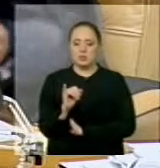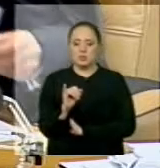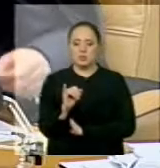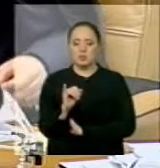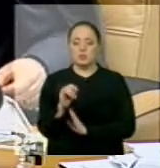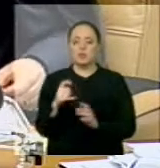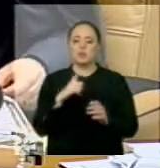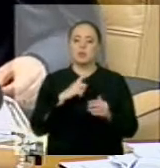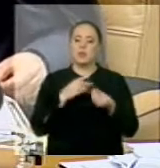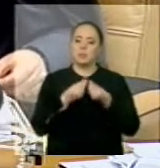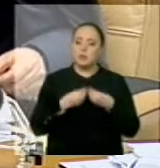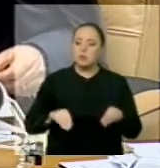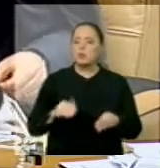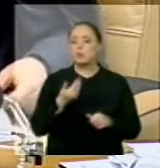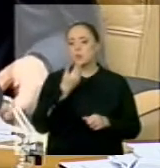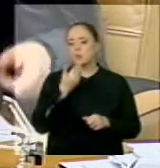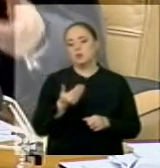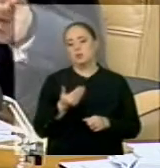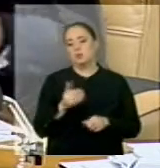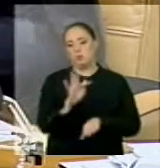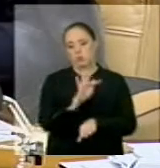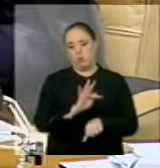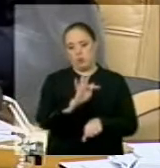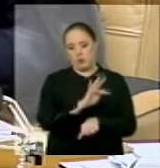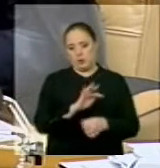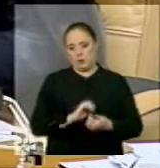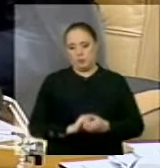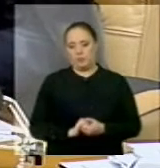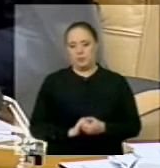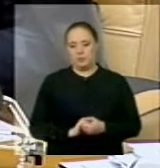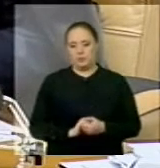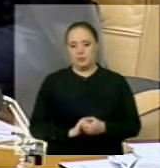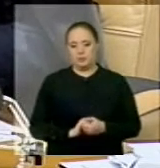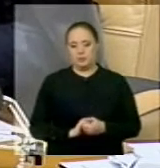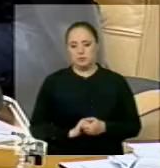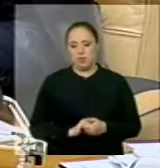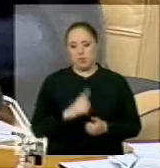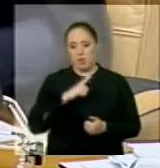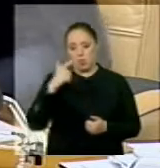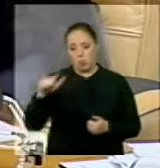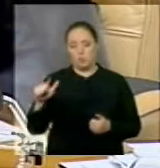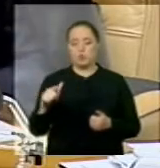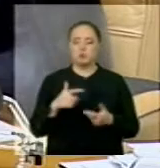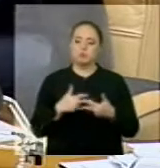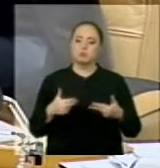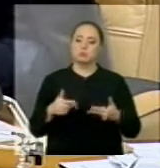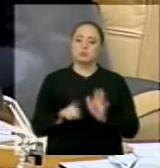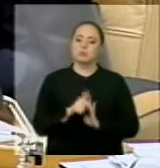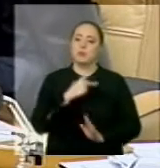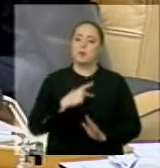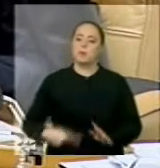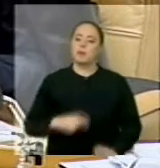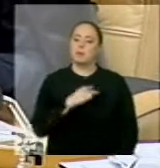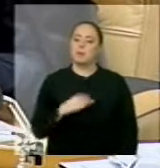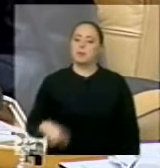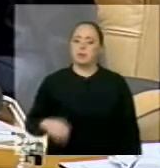declarar o prejuízo do pedido formalizado. E há um outro precedente da lavra da nossa presidente, da eminente ministra Carmen